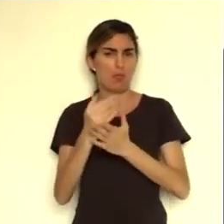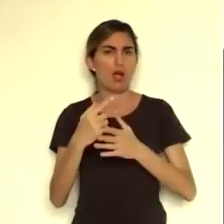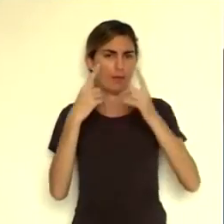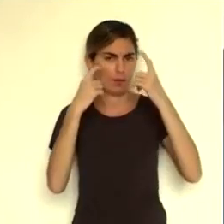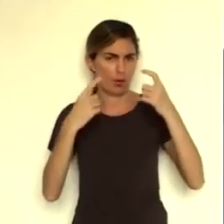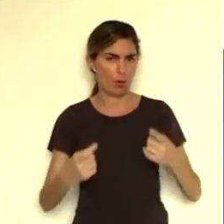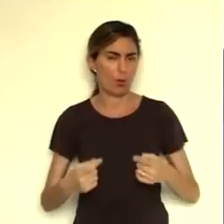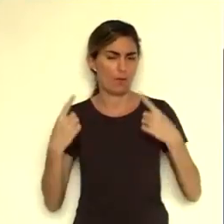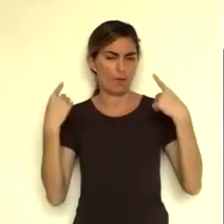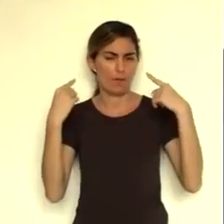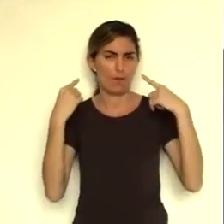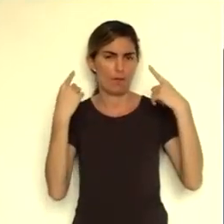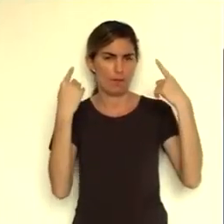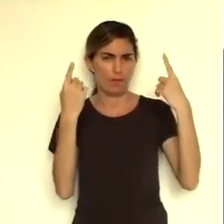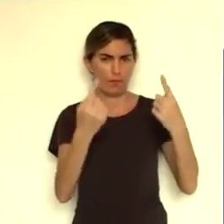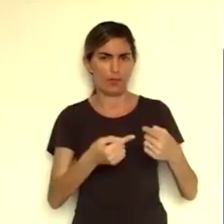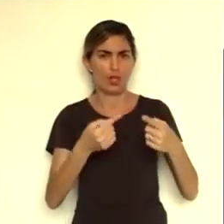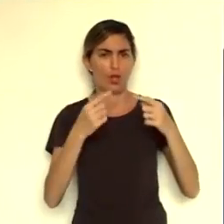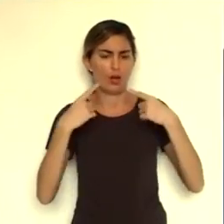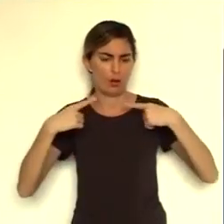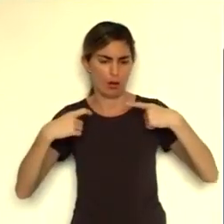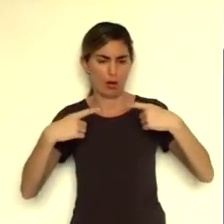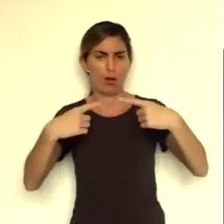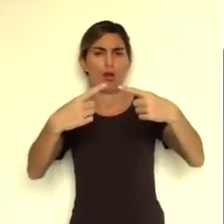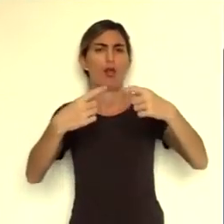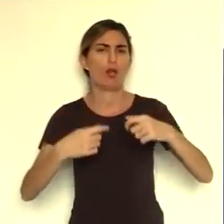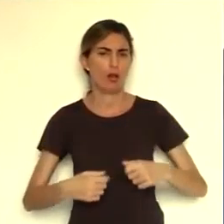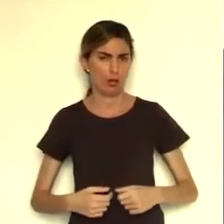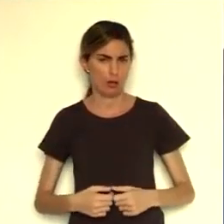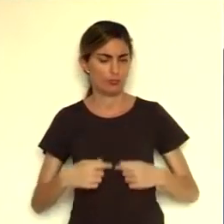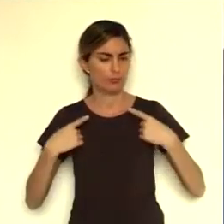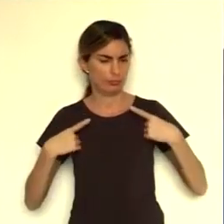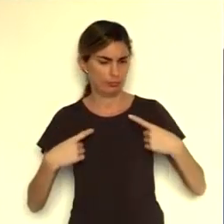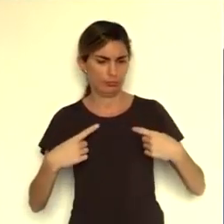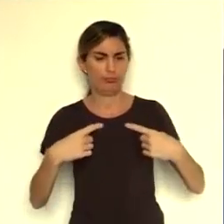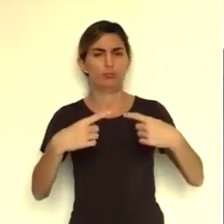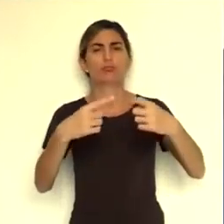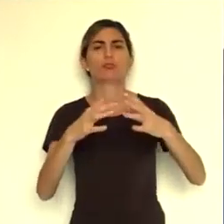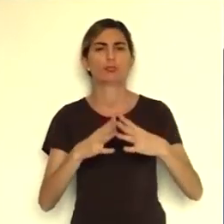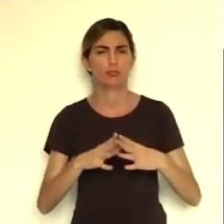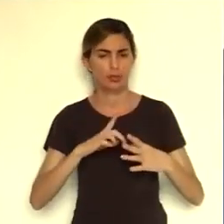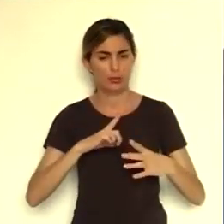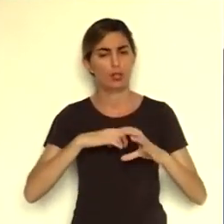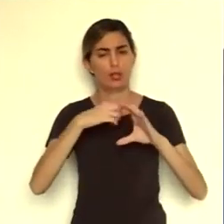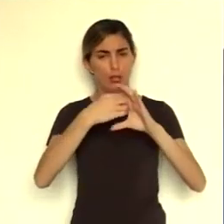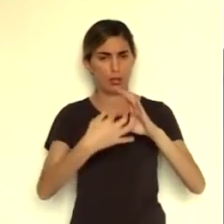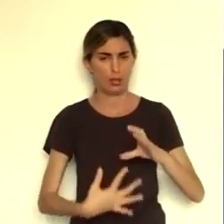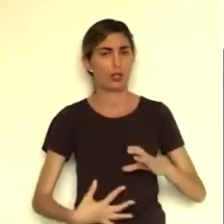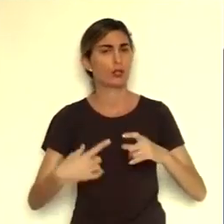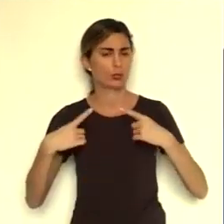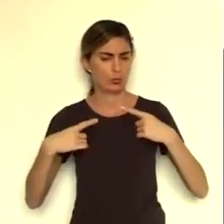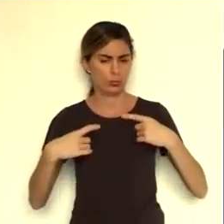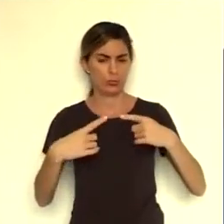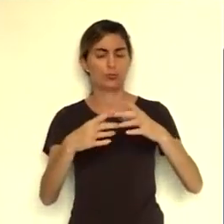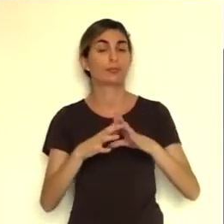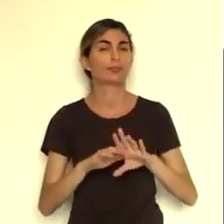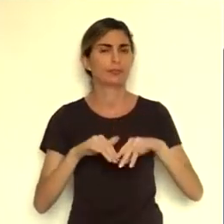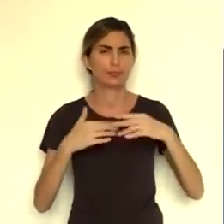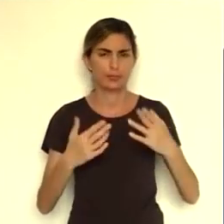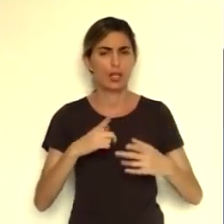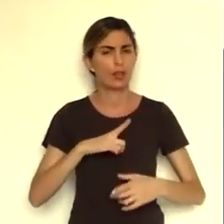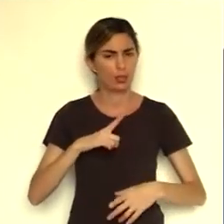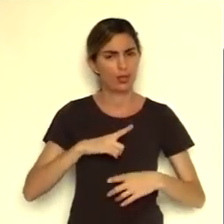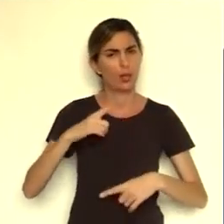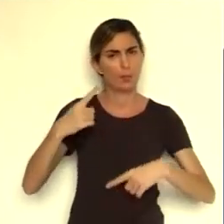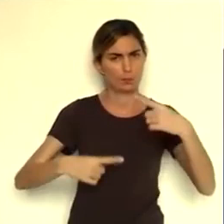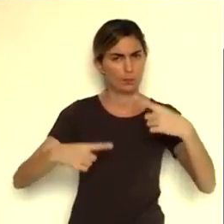mais voltadas para a guerra, tinham mais essa característica bélica. E